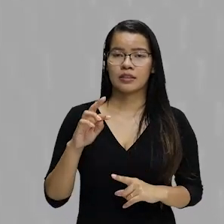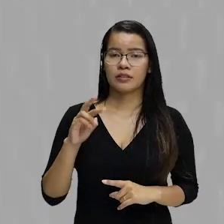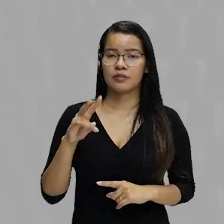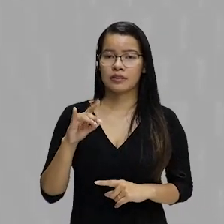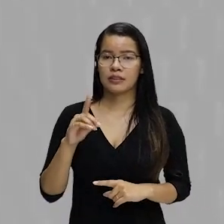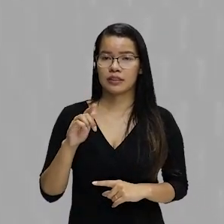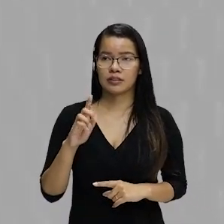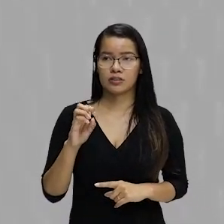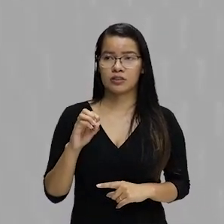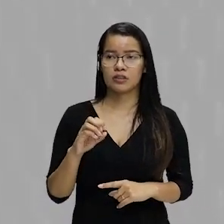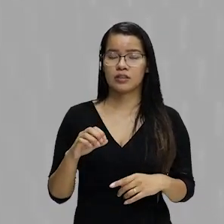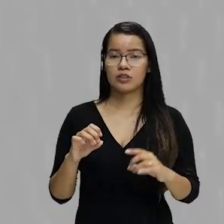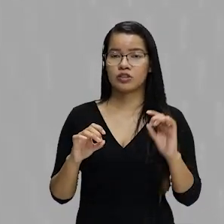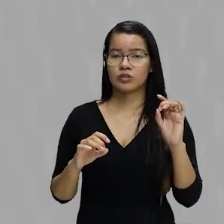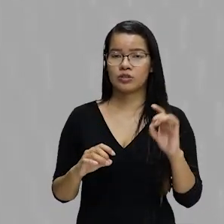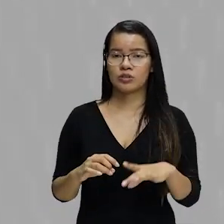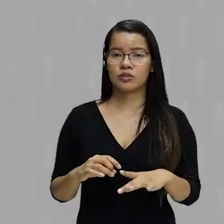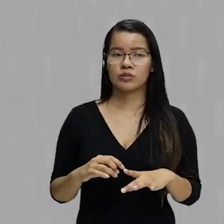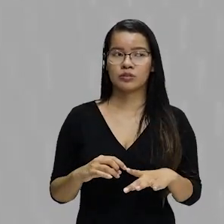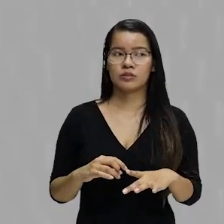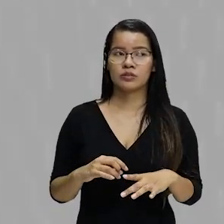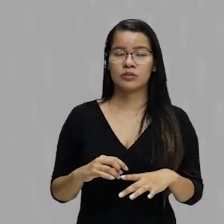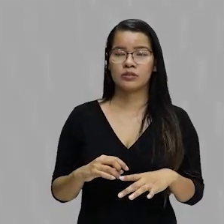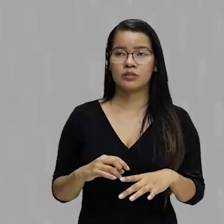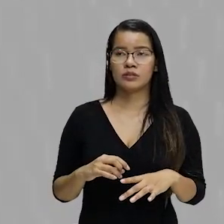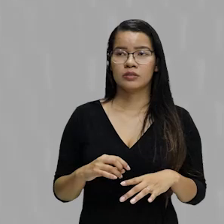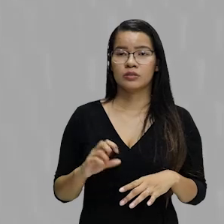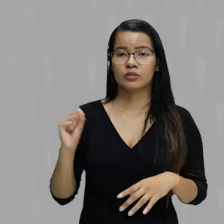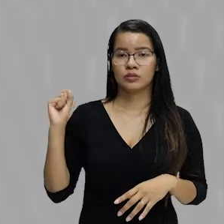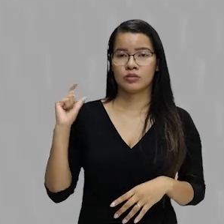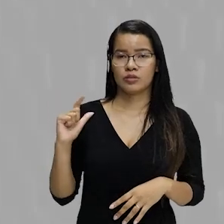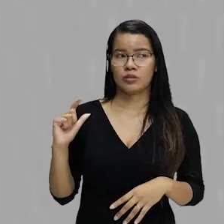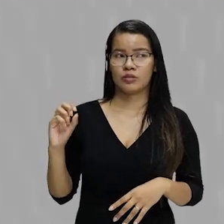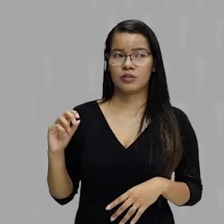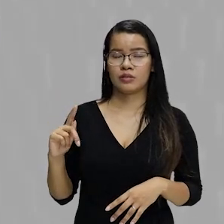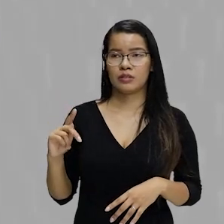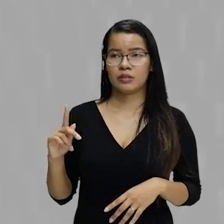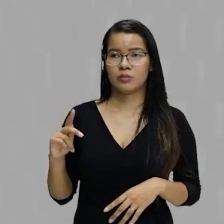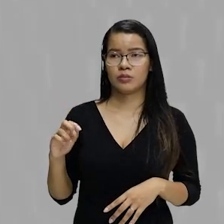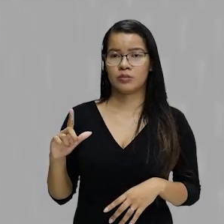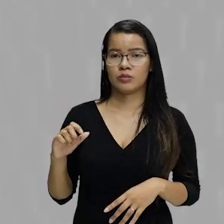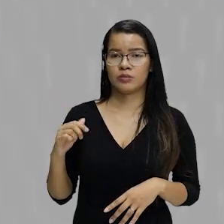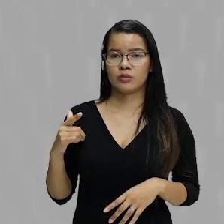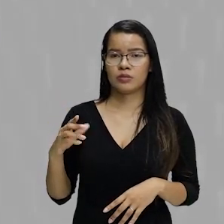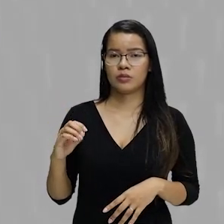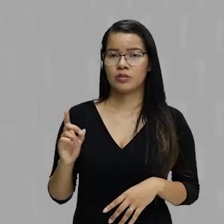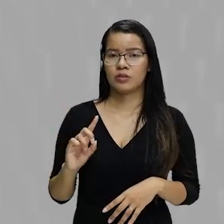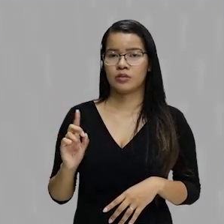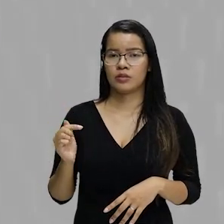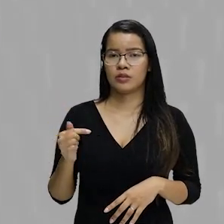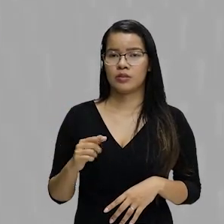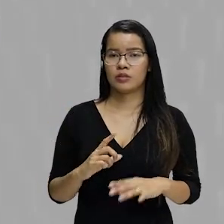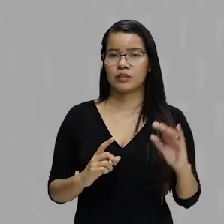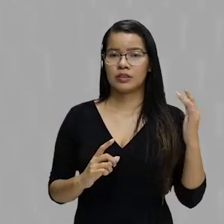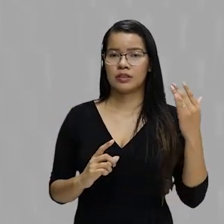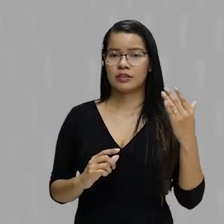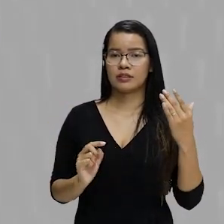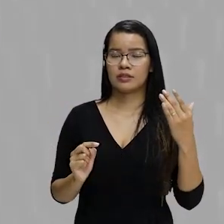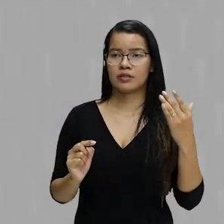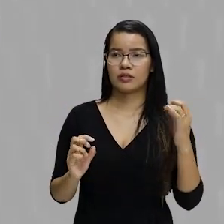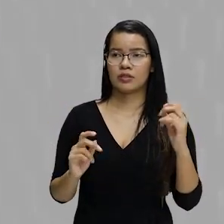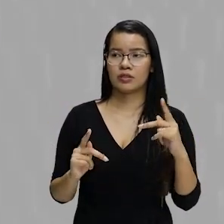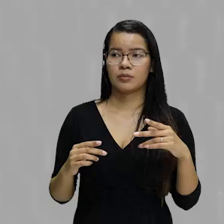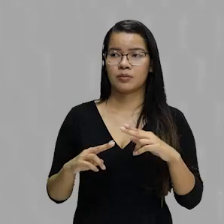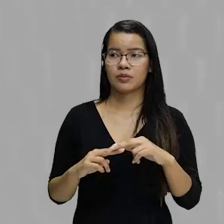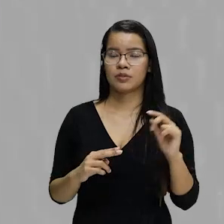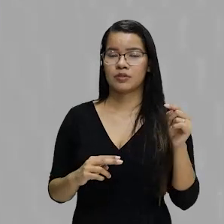Júpiter, apenas do Sol. E em Plutão não acontece isso. Plutão ele sofre influência de Netuno.